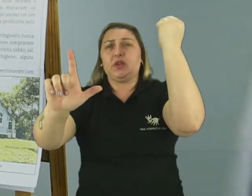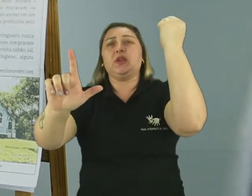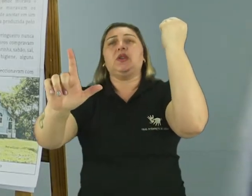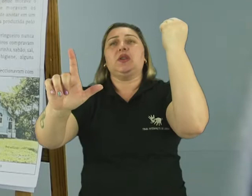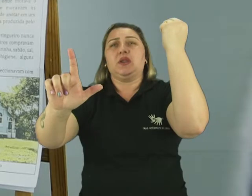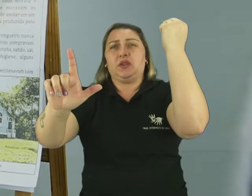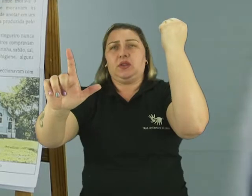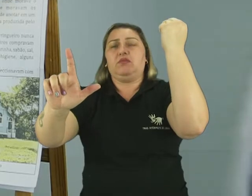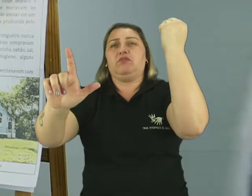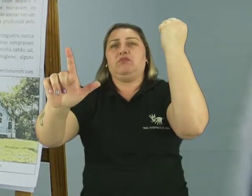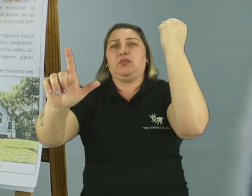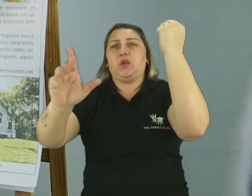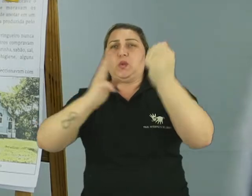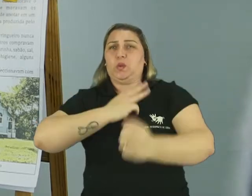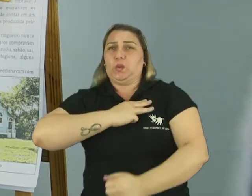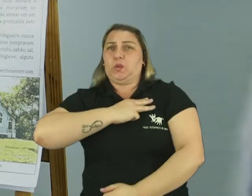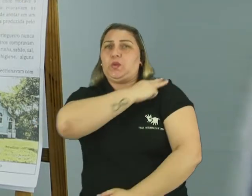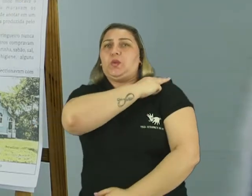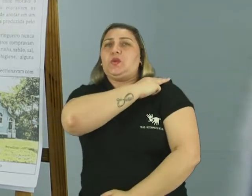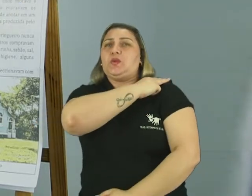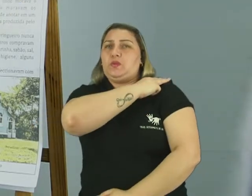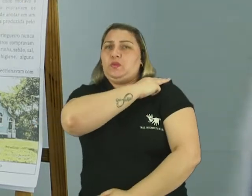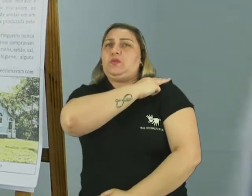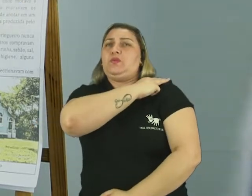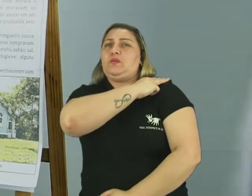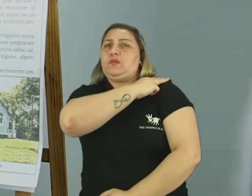mesmo patentes de coronel,